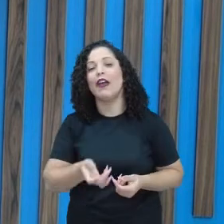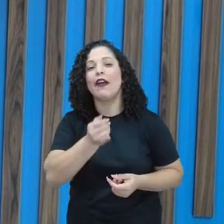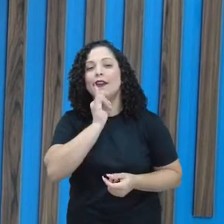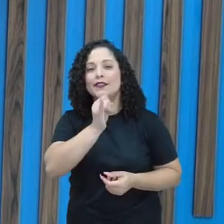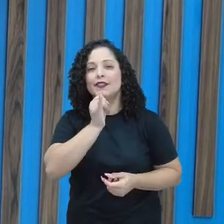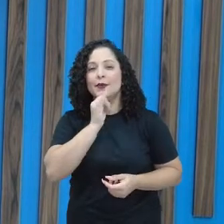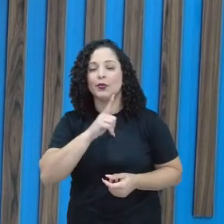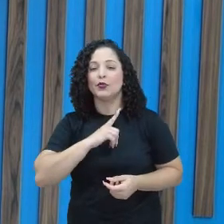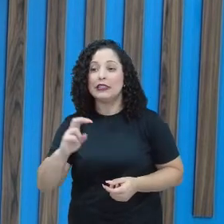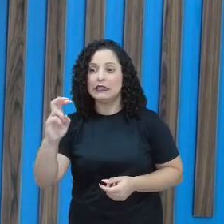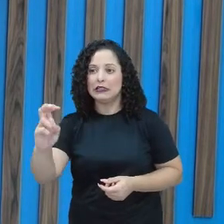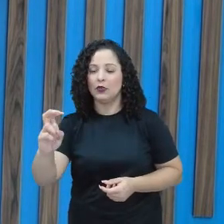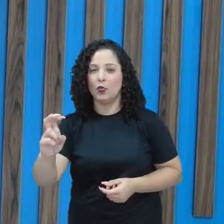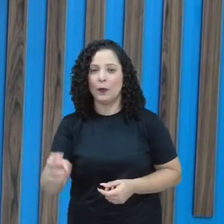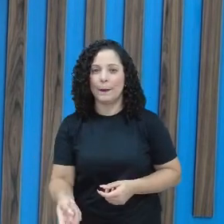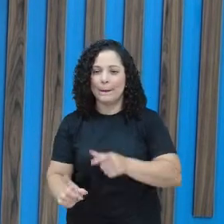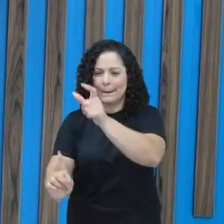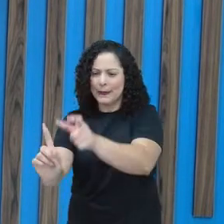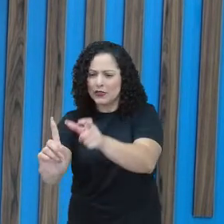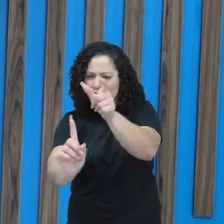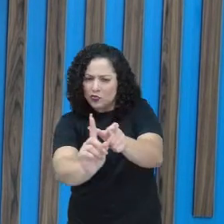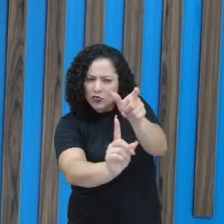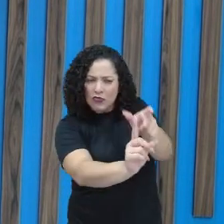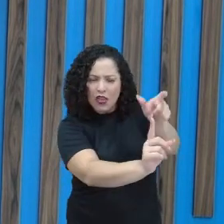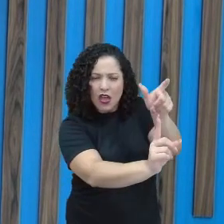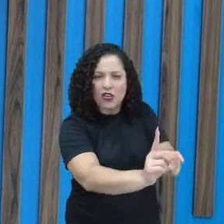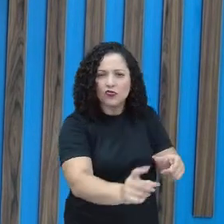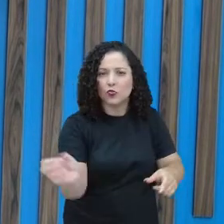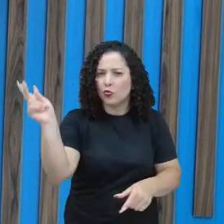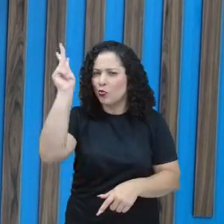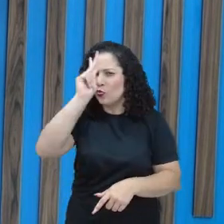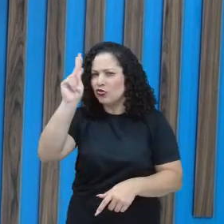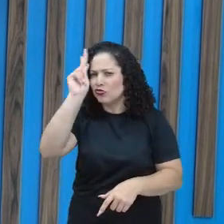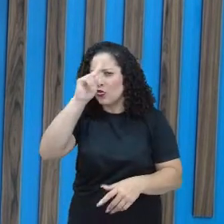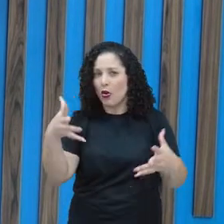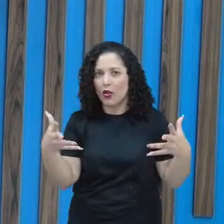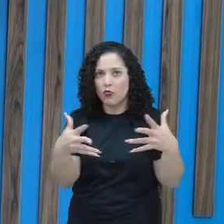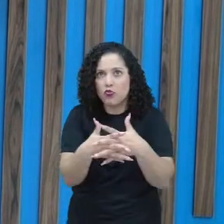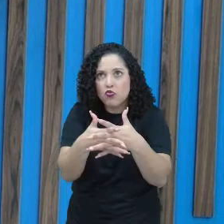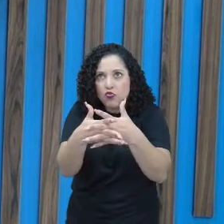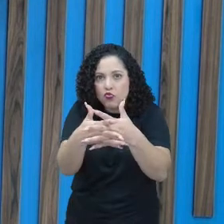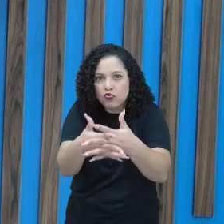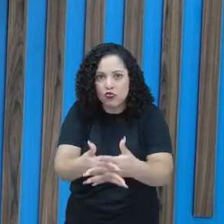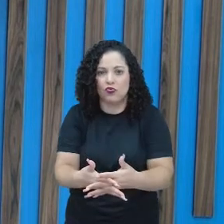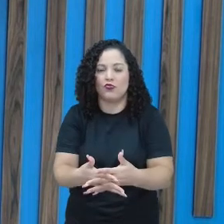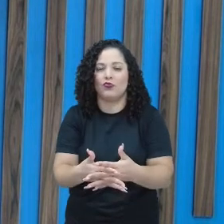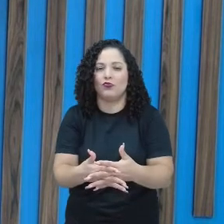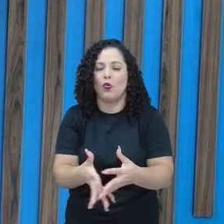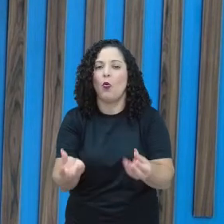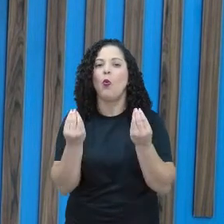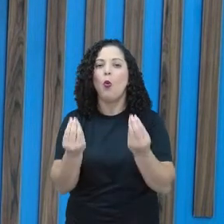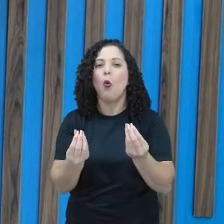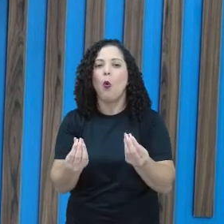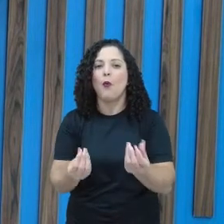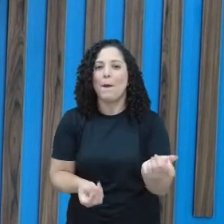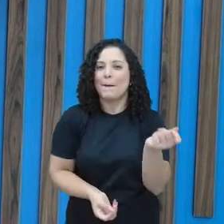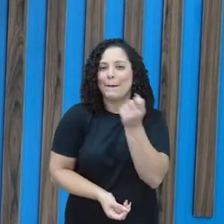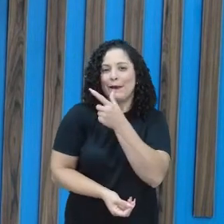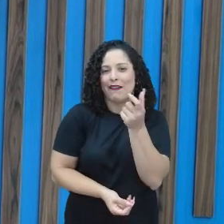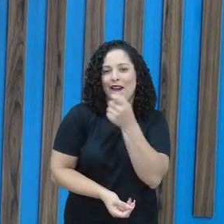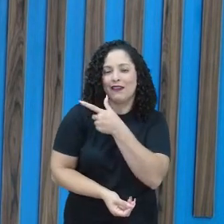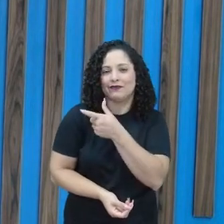5 diálogos diferentes, uma trama super complexa, que eu não estaria, né, fazendo uso